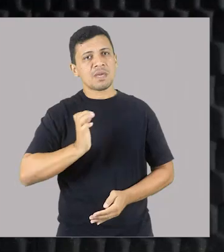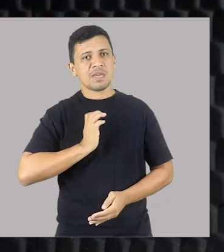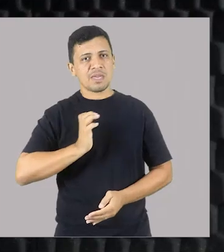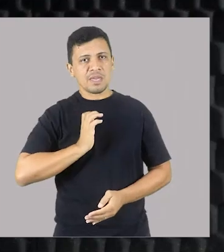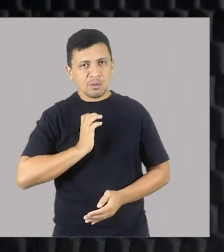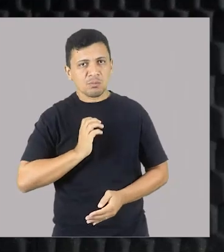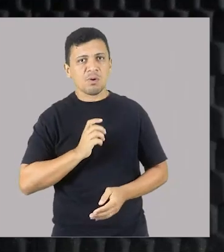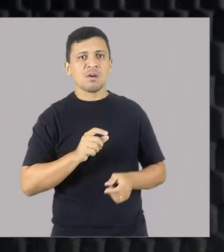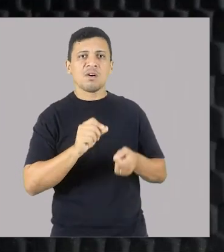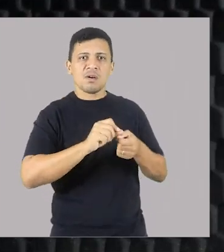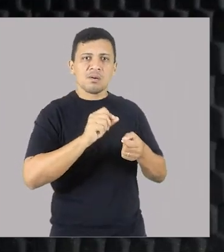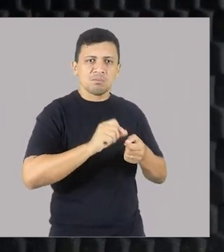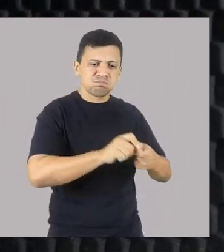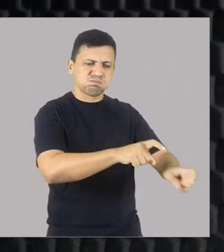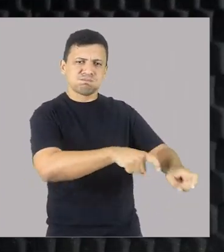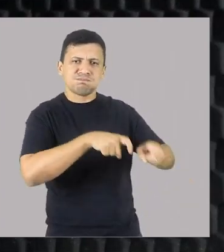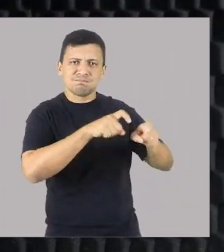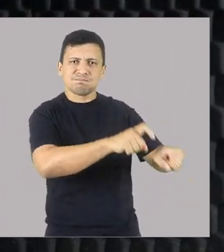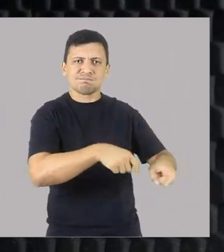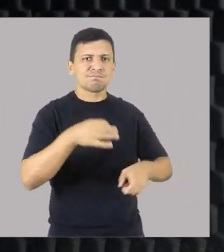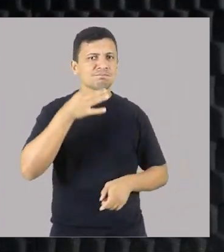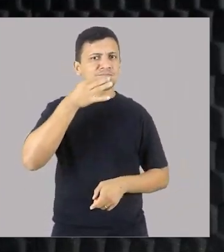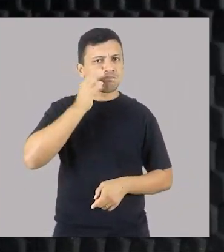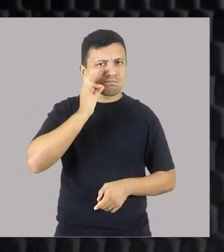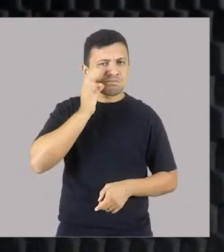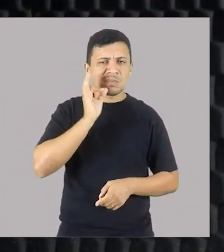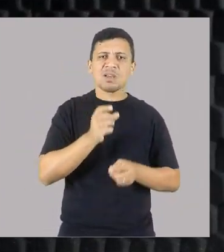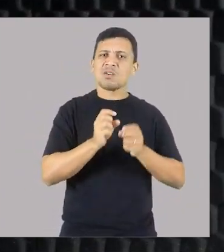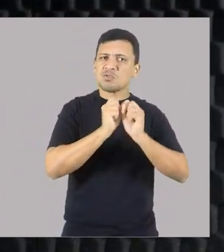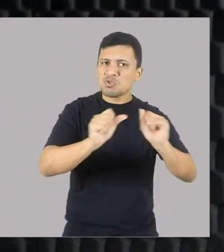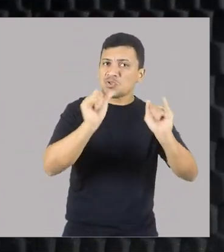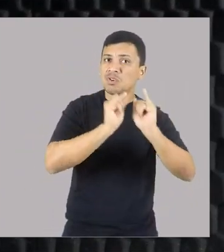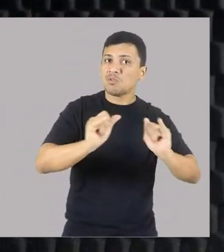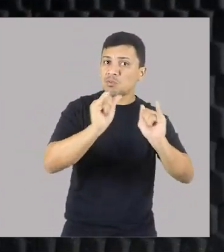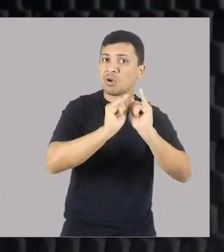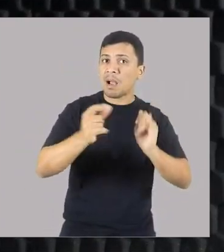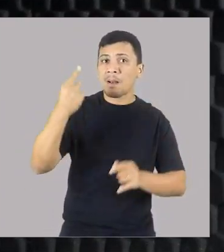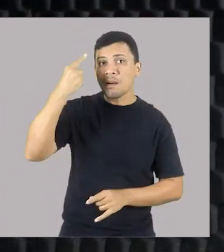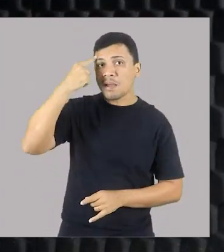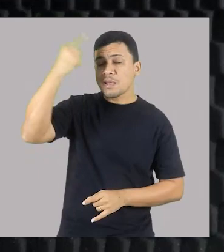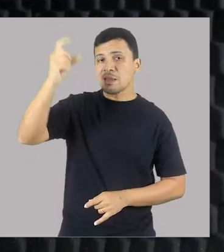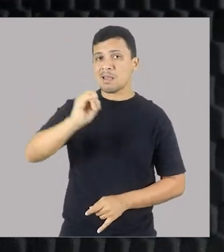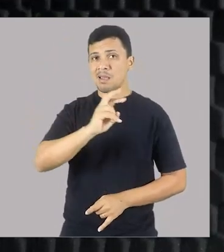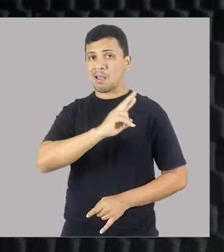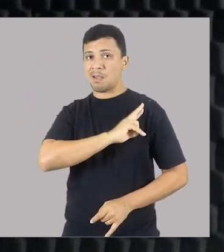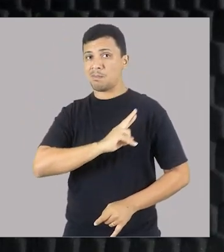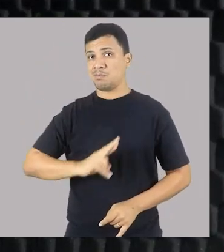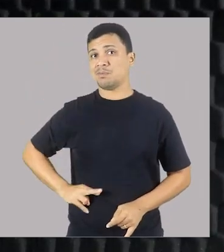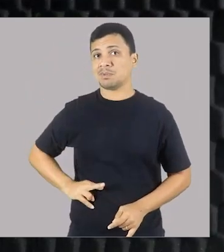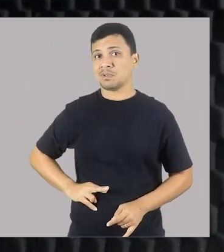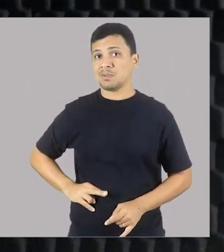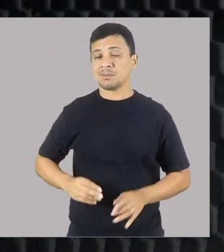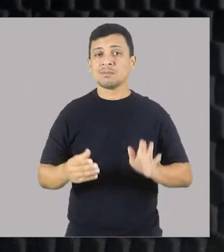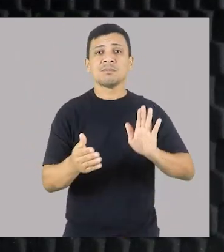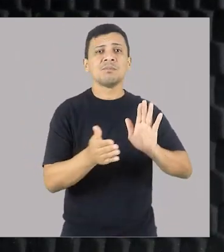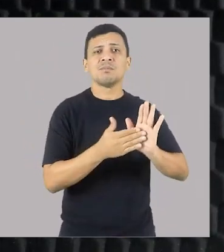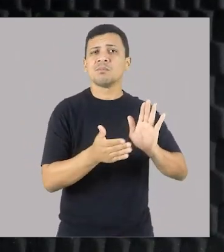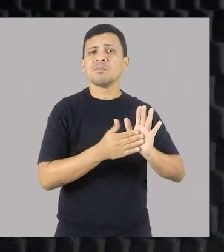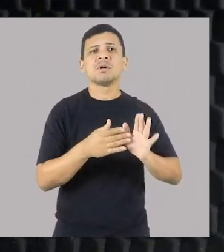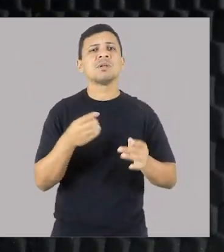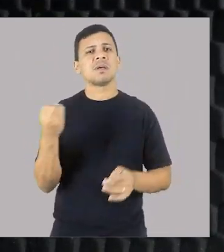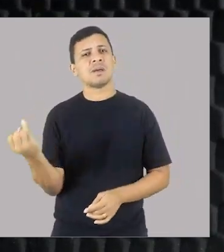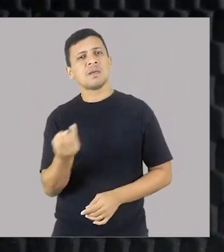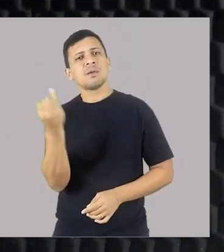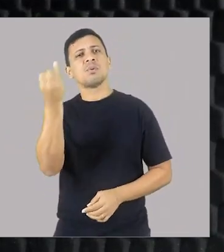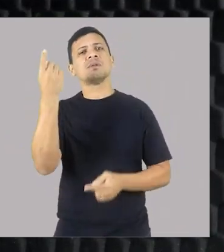ideias republicanas. Então, é muito importante a chegada, porque o café, dessa forma, ele vai o quê? Trazer, o